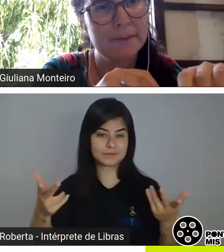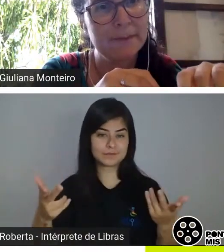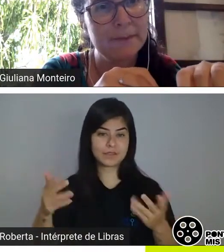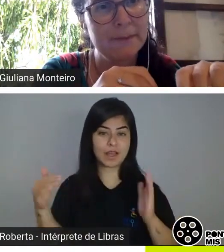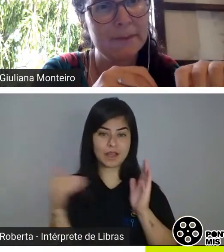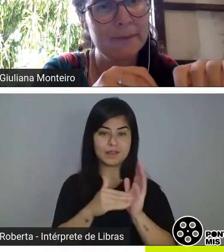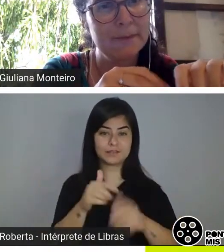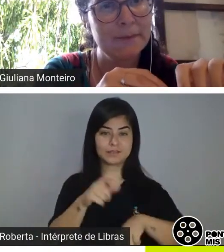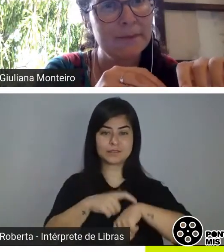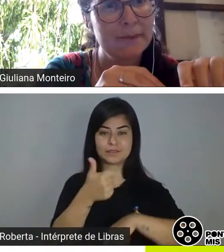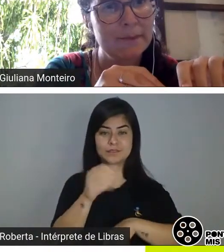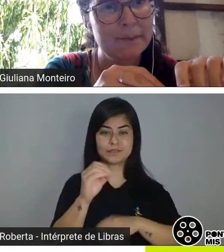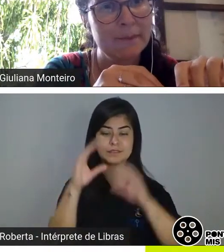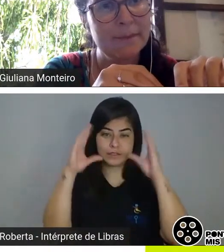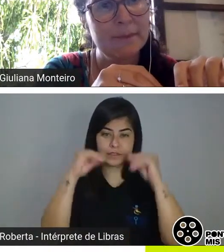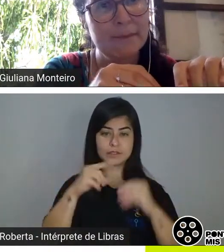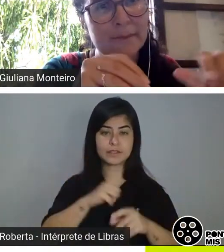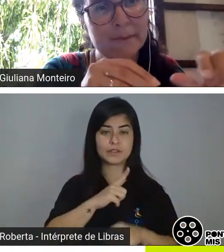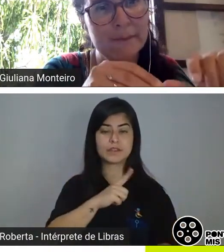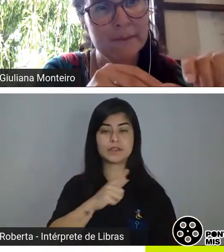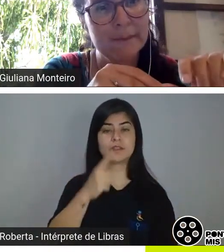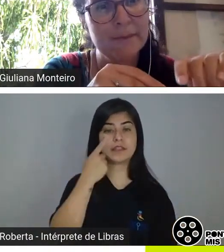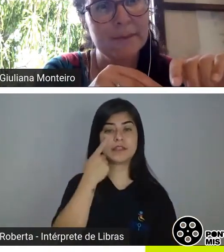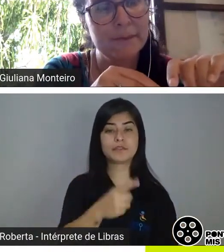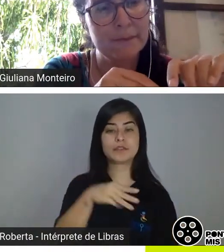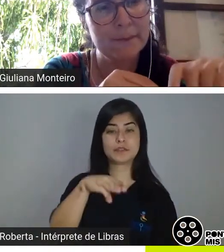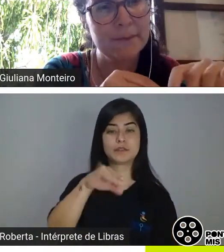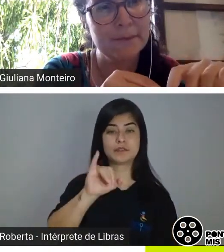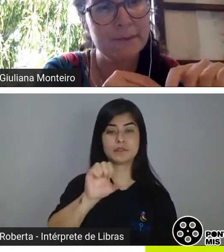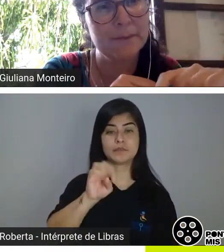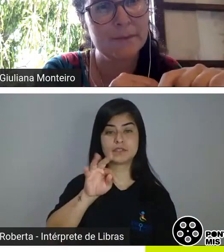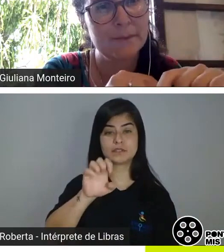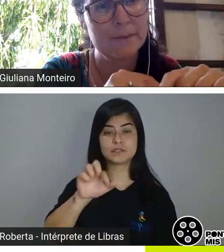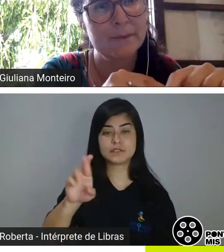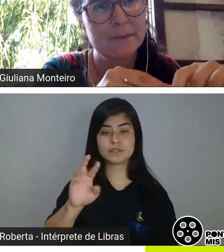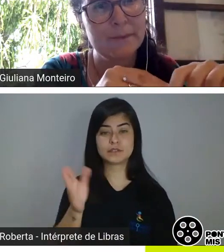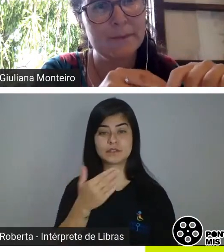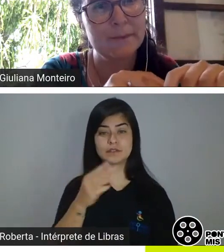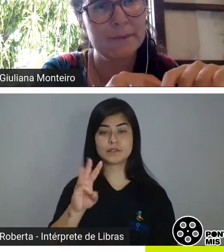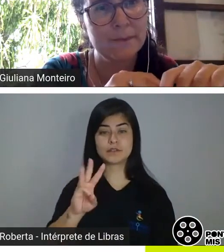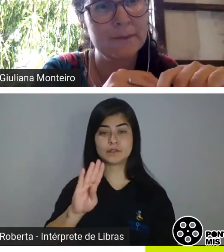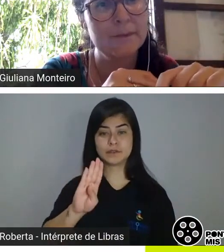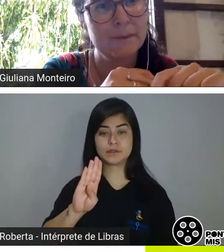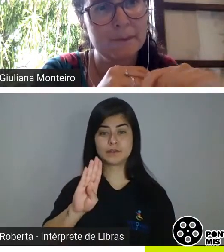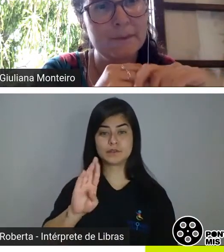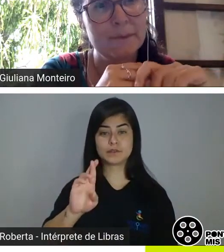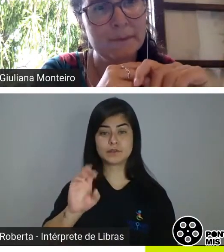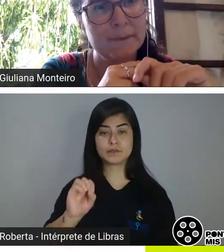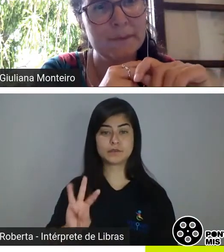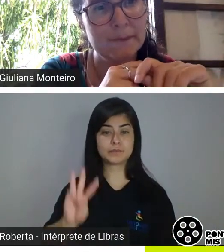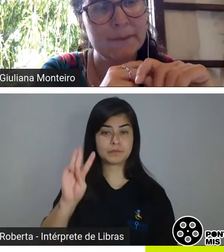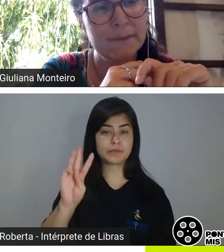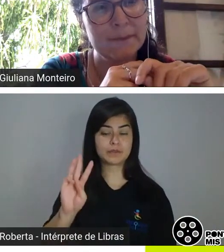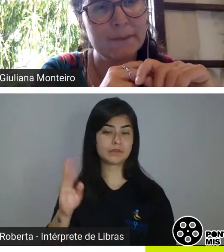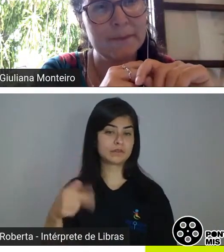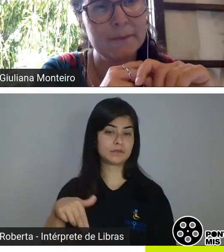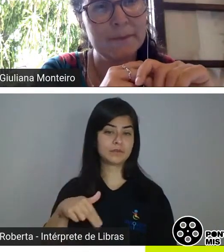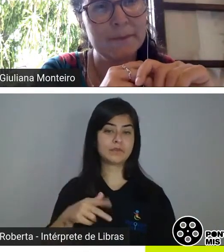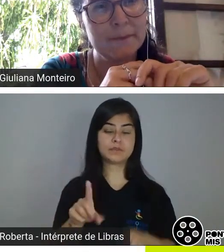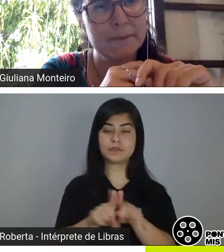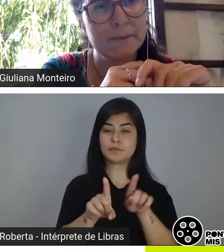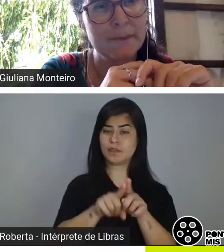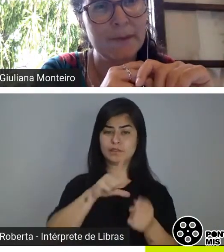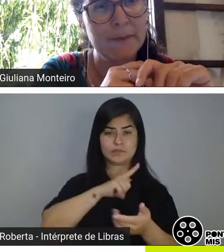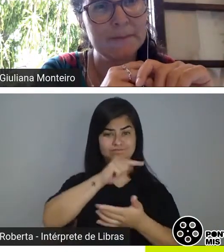noite, quem vê Mr. Brown, quem vê Sopressão, são 30 milhões de pessoas de todo jeito. Eu sei que eu tenho